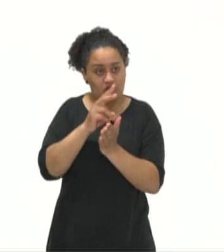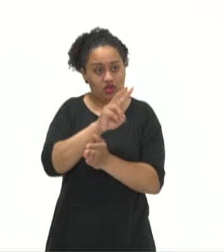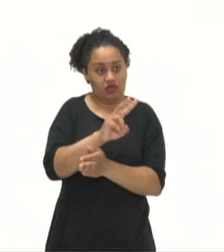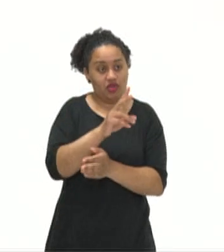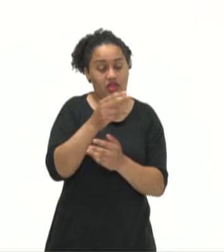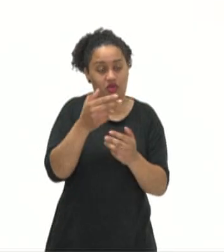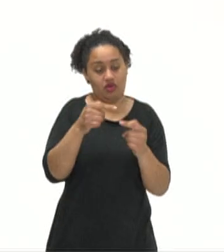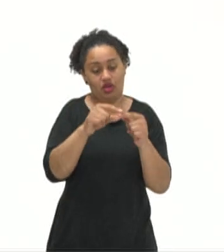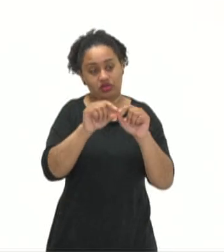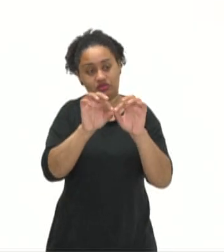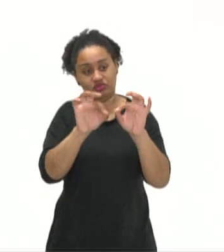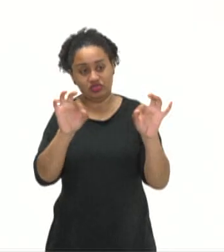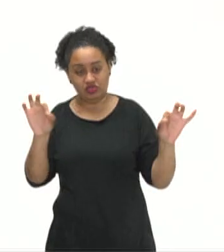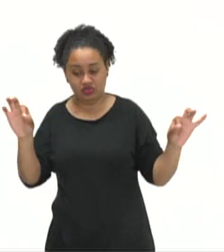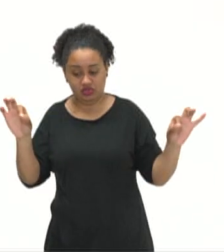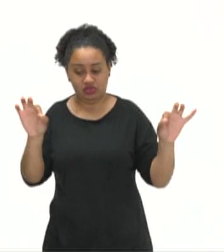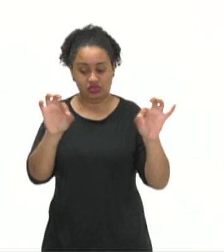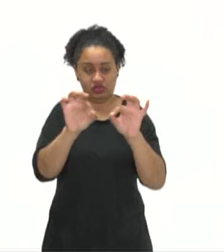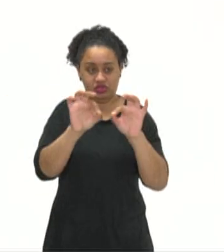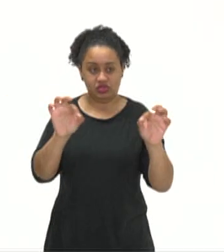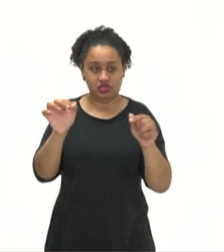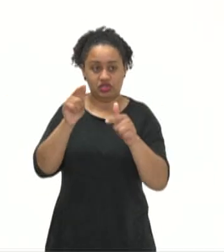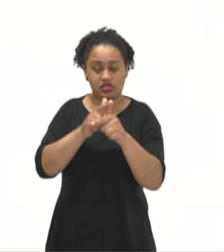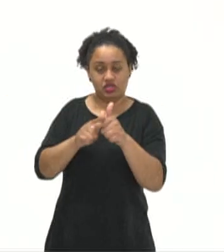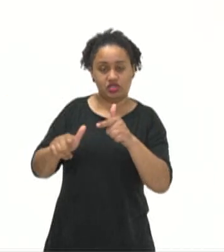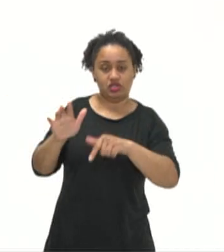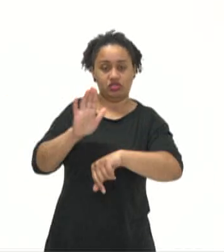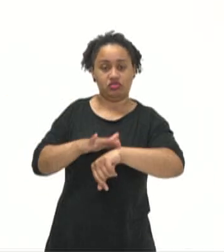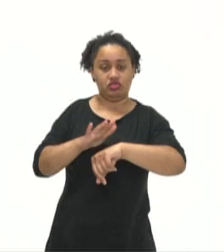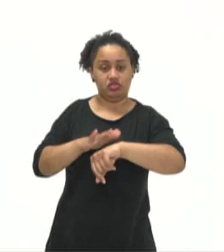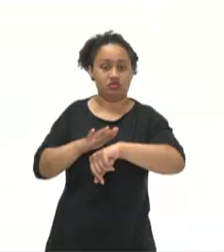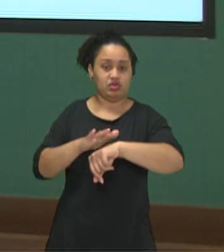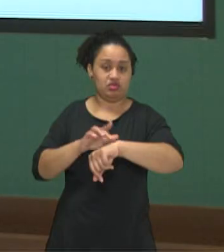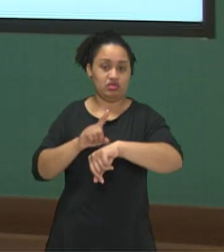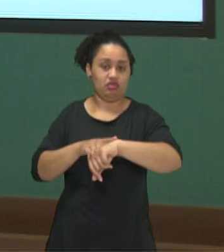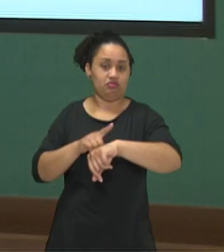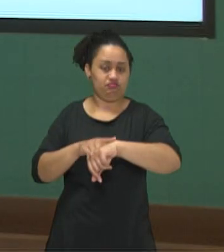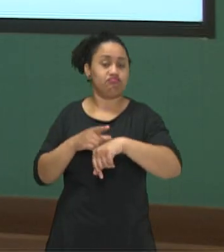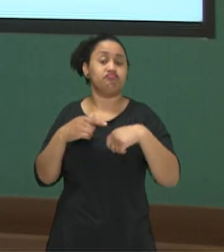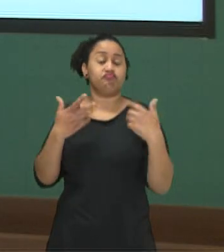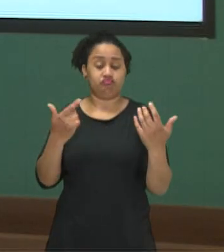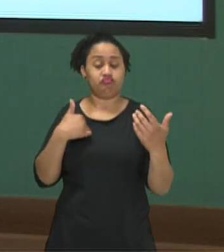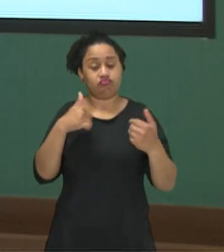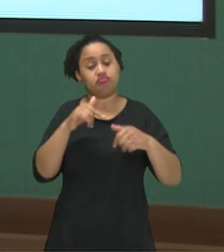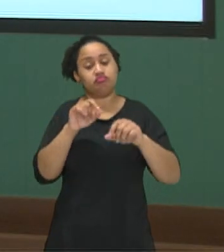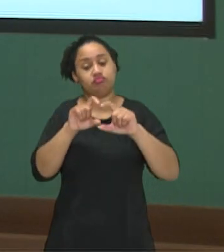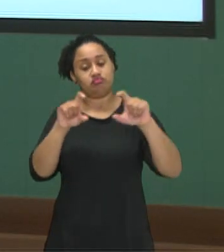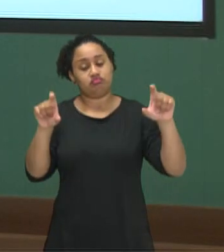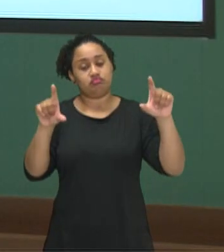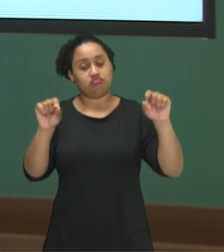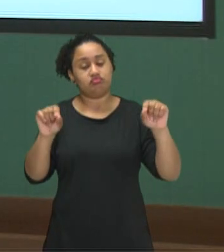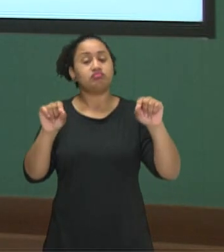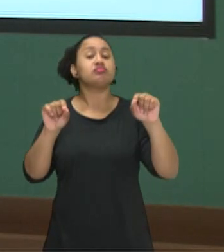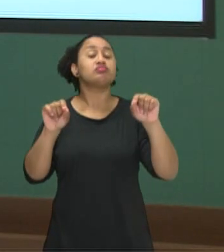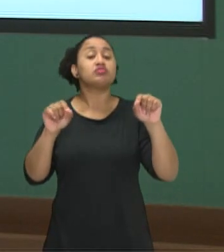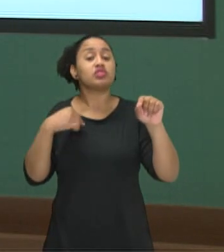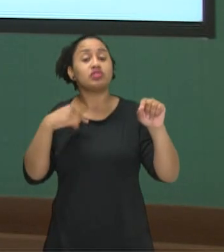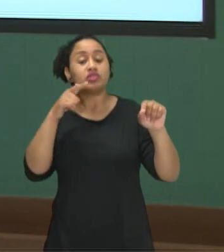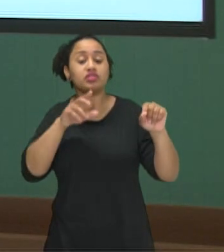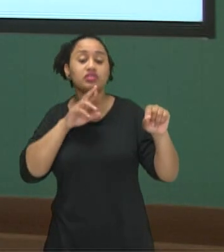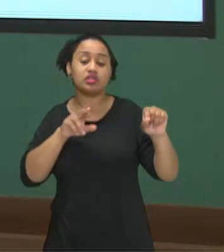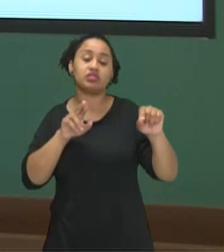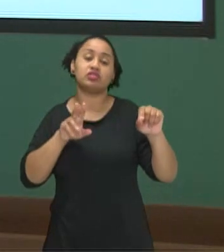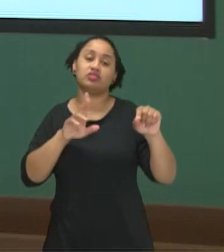velocidade igual distância percorrida dividida pelo tempo gasto. Essa é a equação que vai resolver problemas